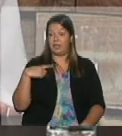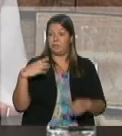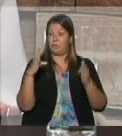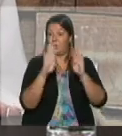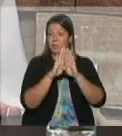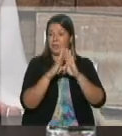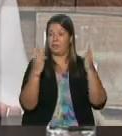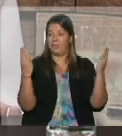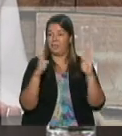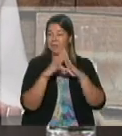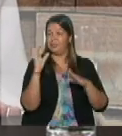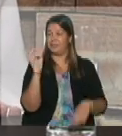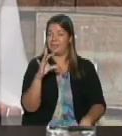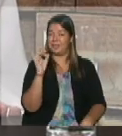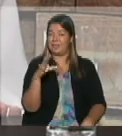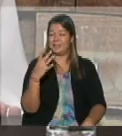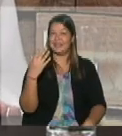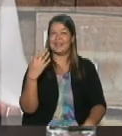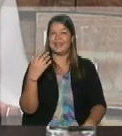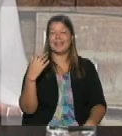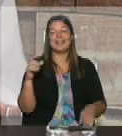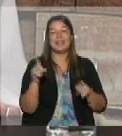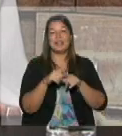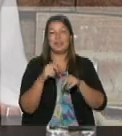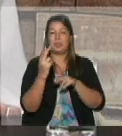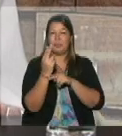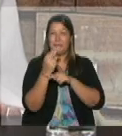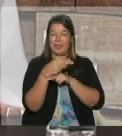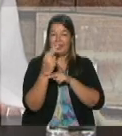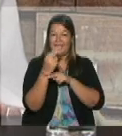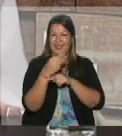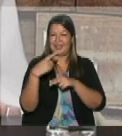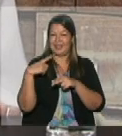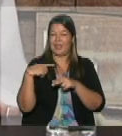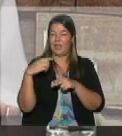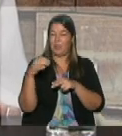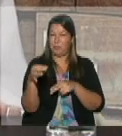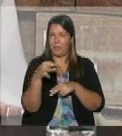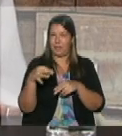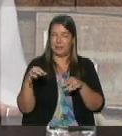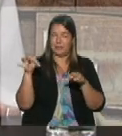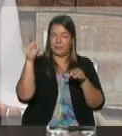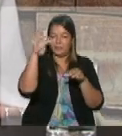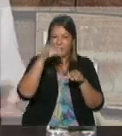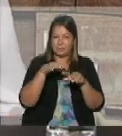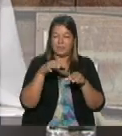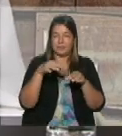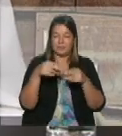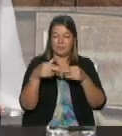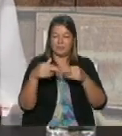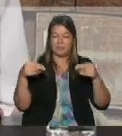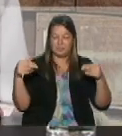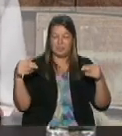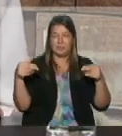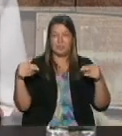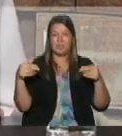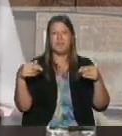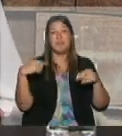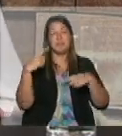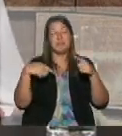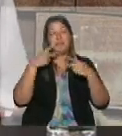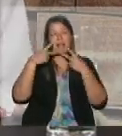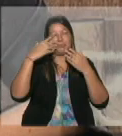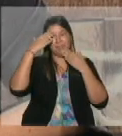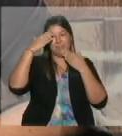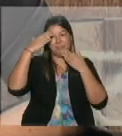sozinha. Tem aí o pedágio, né, que você botava a moeda e passava. Não tem ninguém, e ainda fala